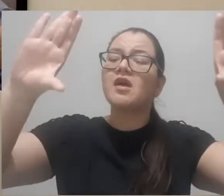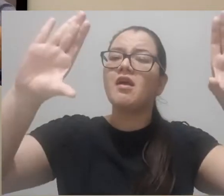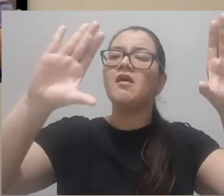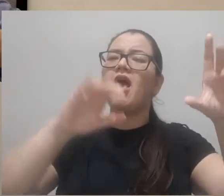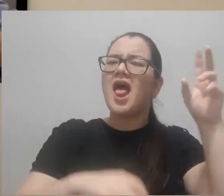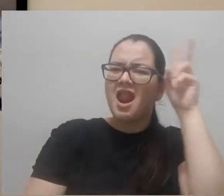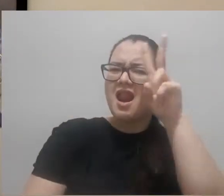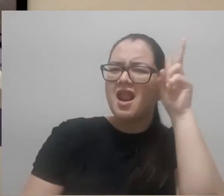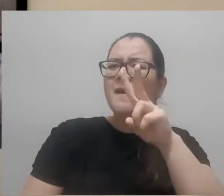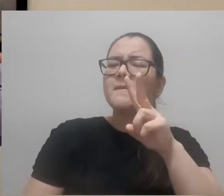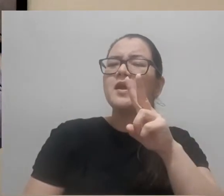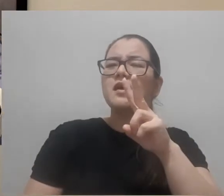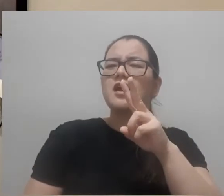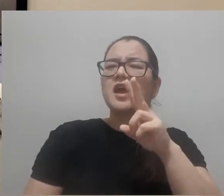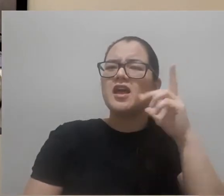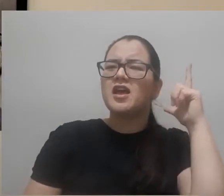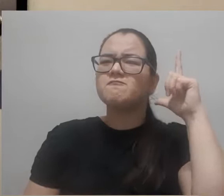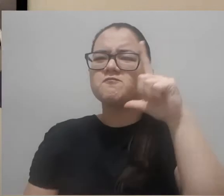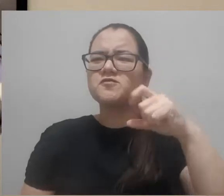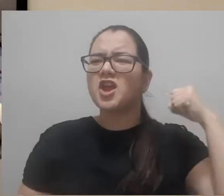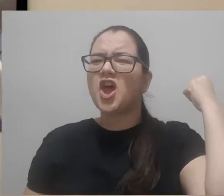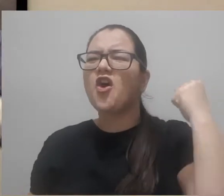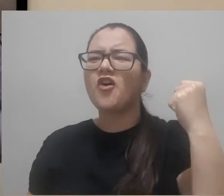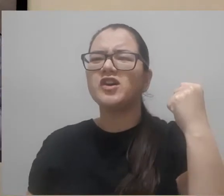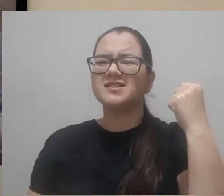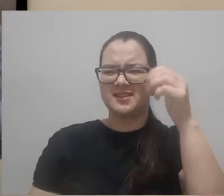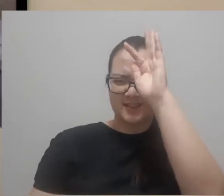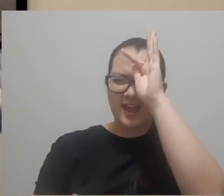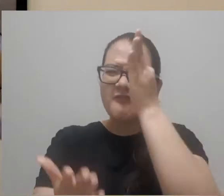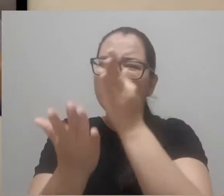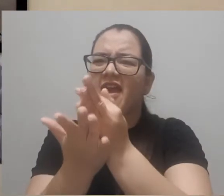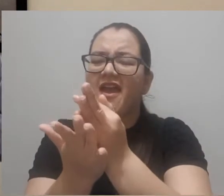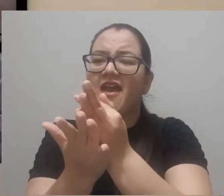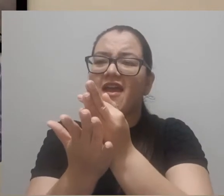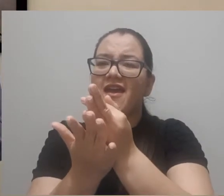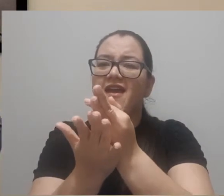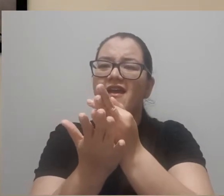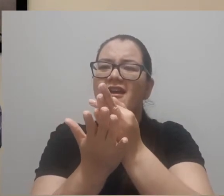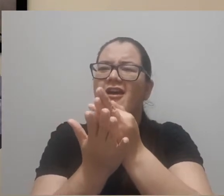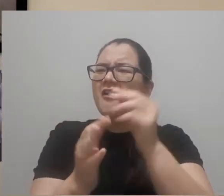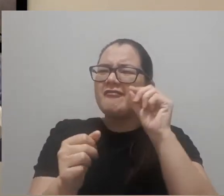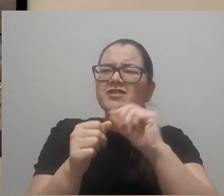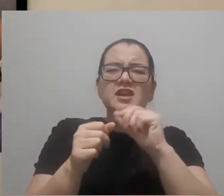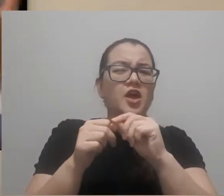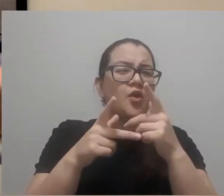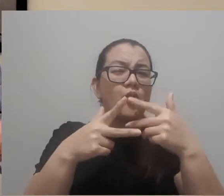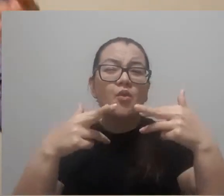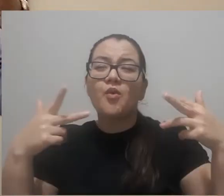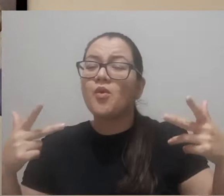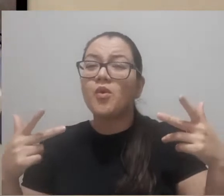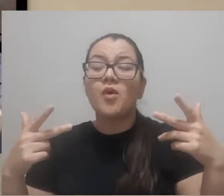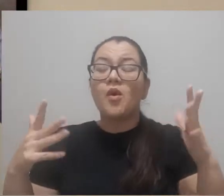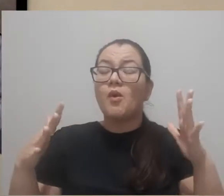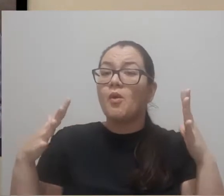eles, como que eles viviam, o que eles fizeram no seu tempo, as marcas que eles deixaram, a influência que